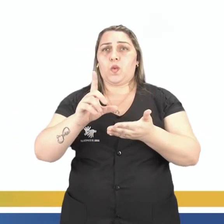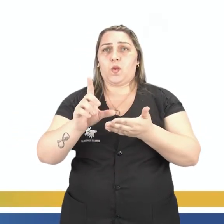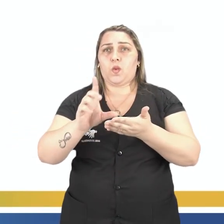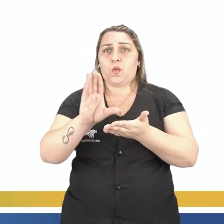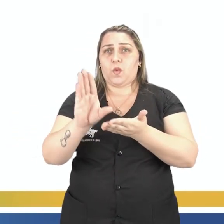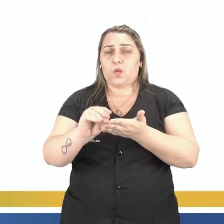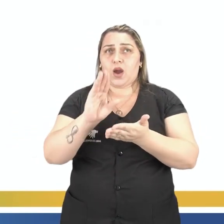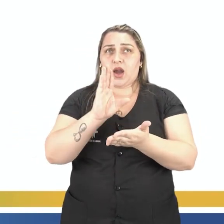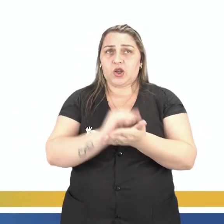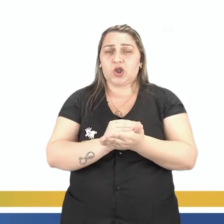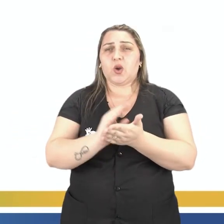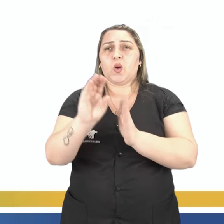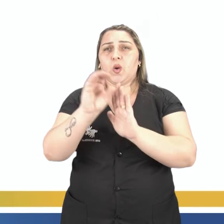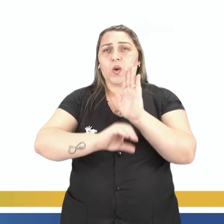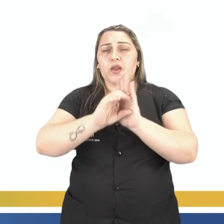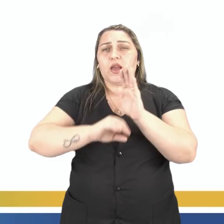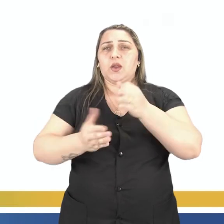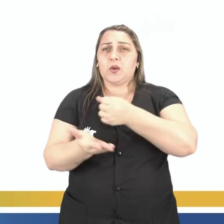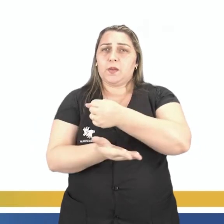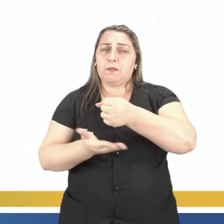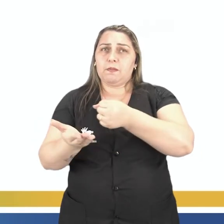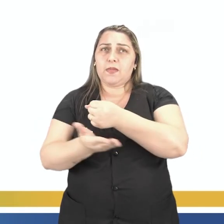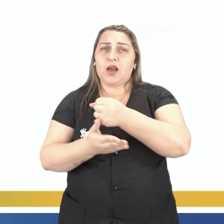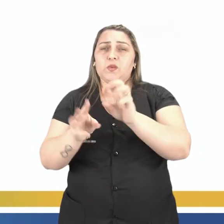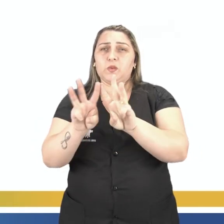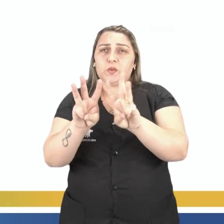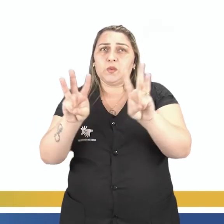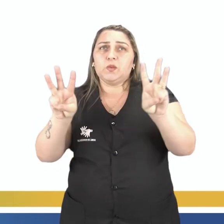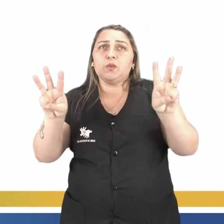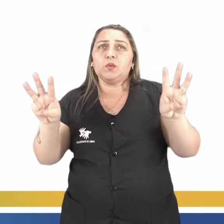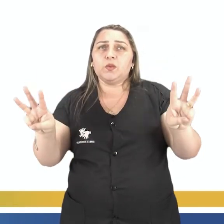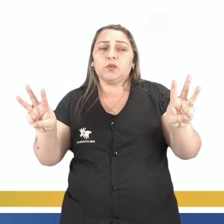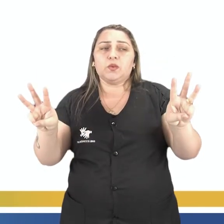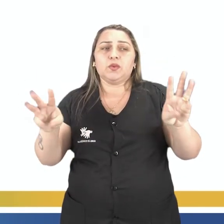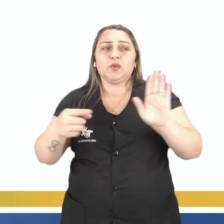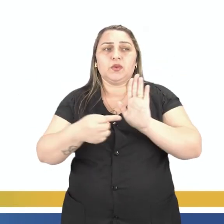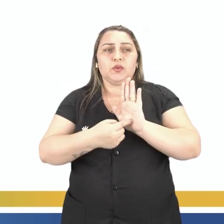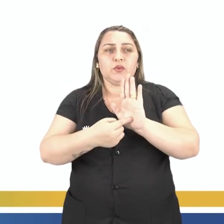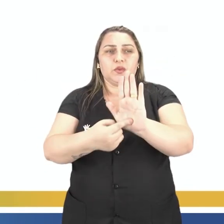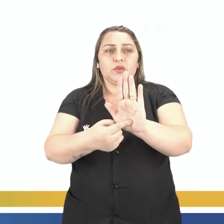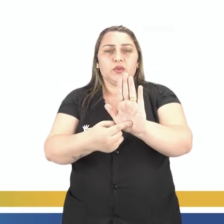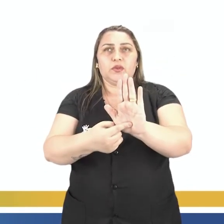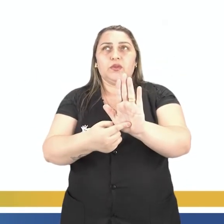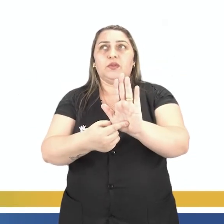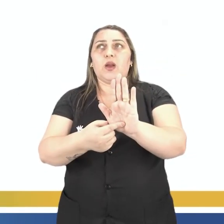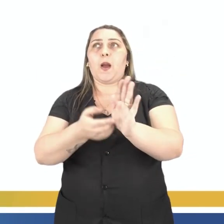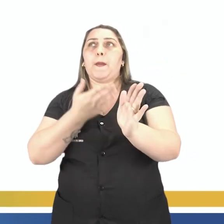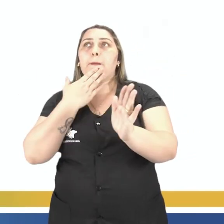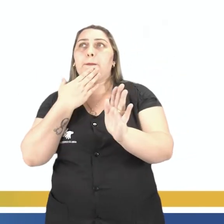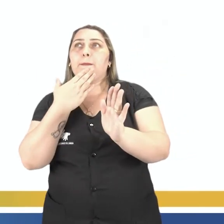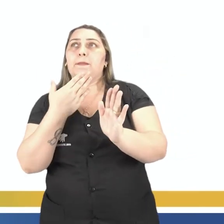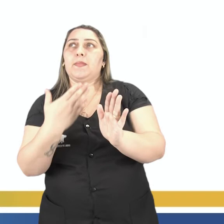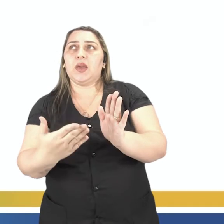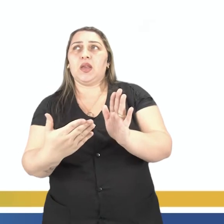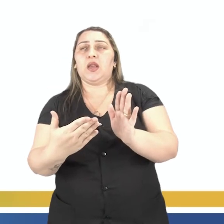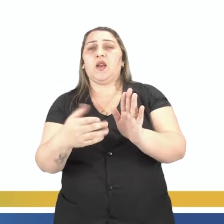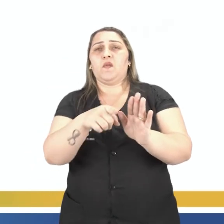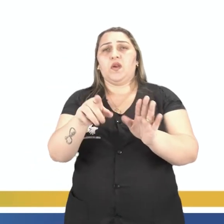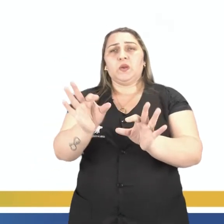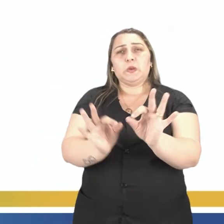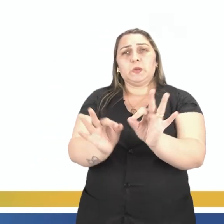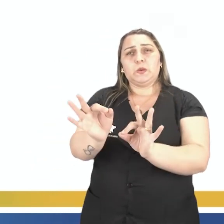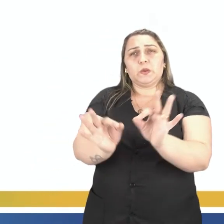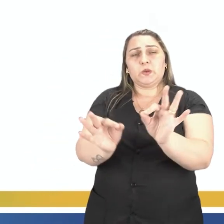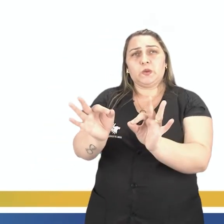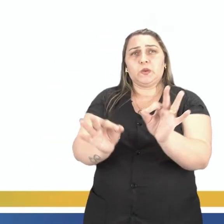Alienação, Conceitos Básicos, nesse endereço eletrônico que eu estou colocando aí, e eu pediria que vocês